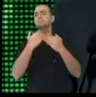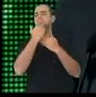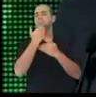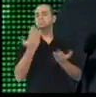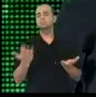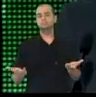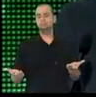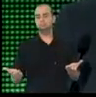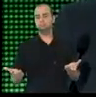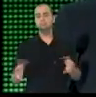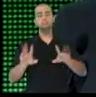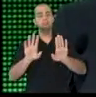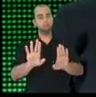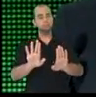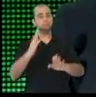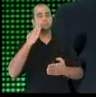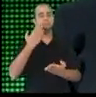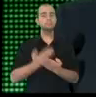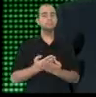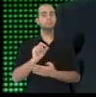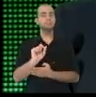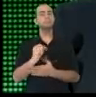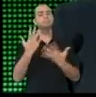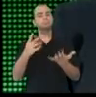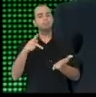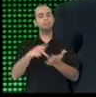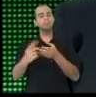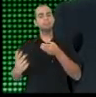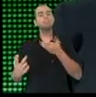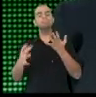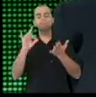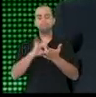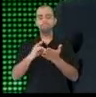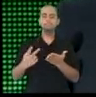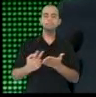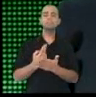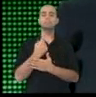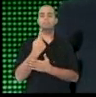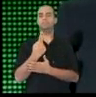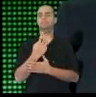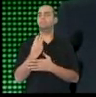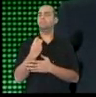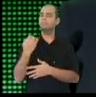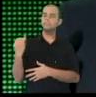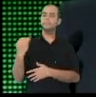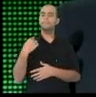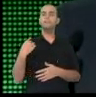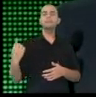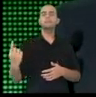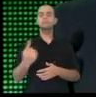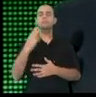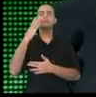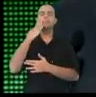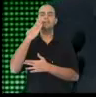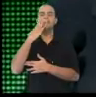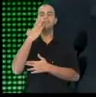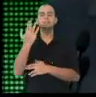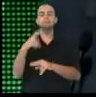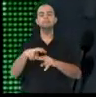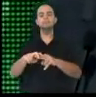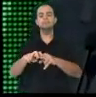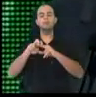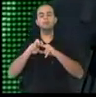acho que efetivamente não faz sentido. Mas, a propósito, eu quero aqui voltar a um tema